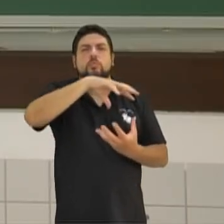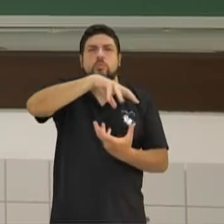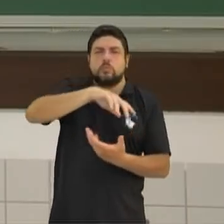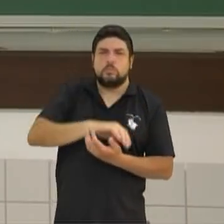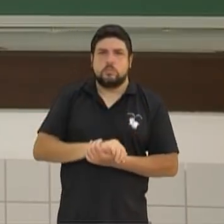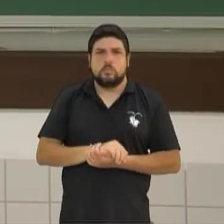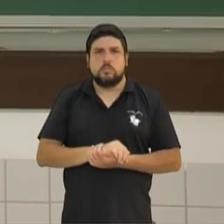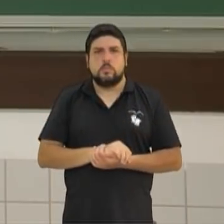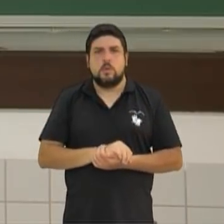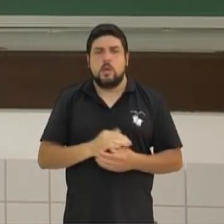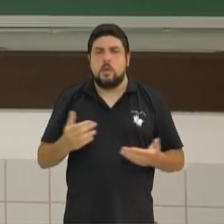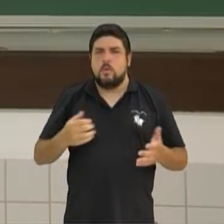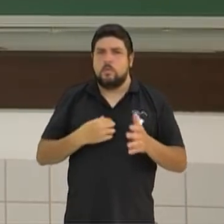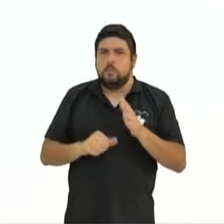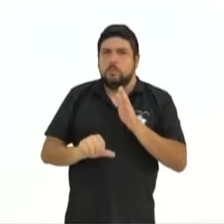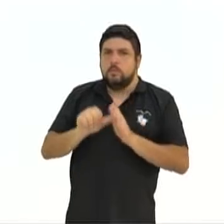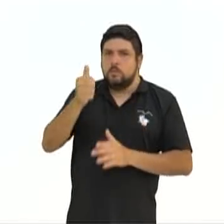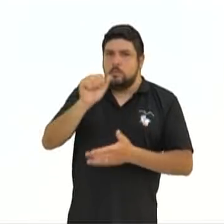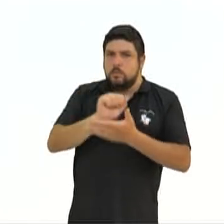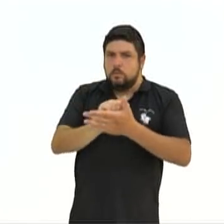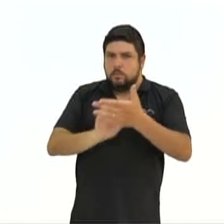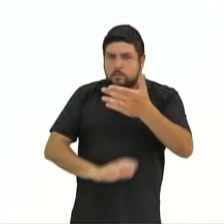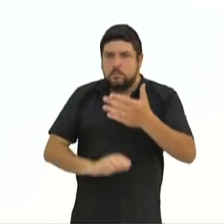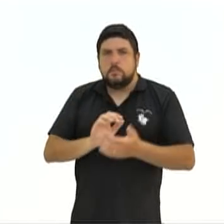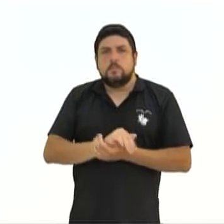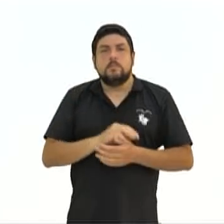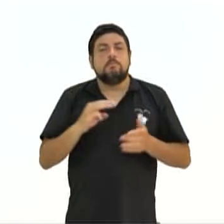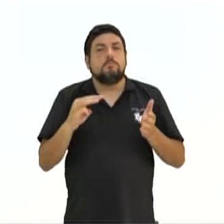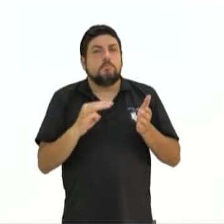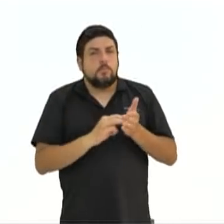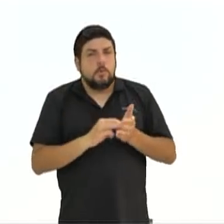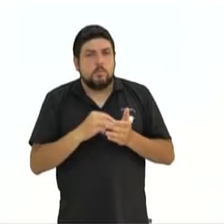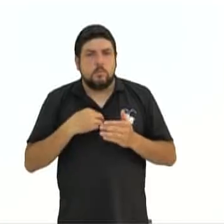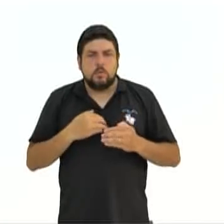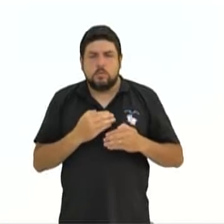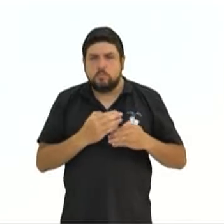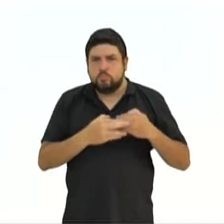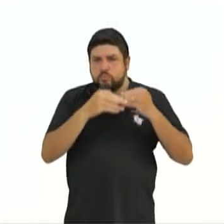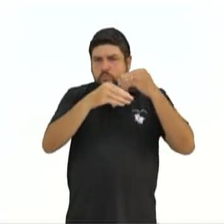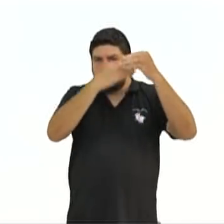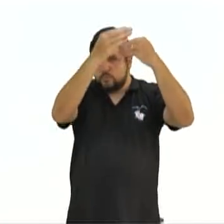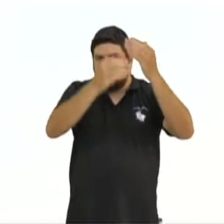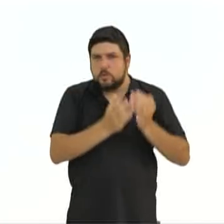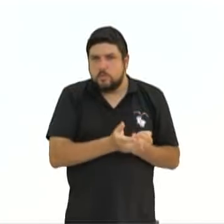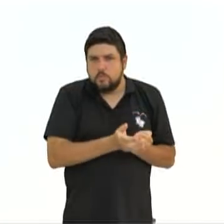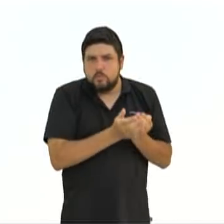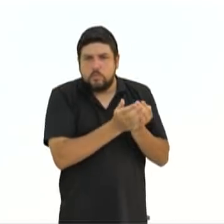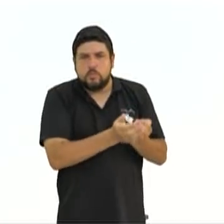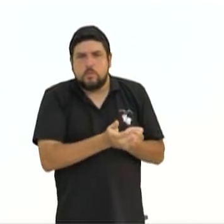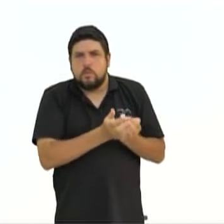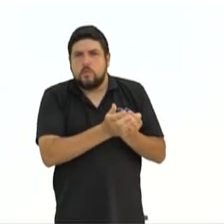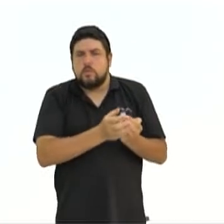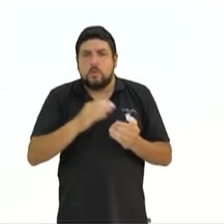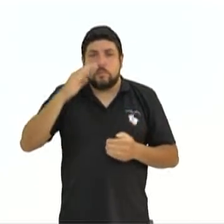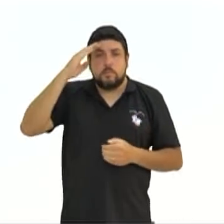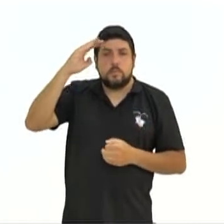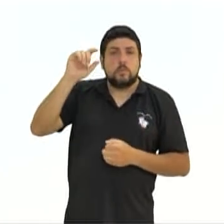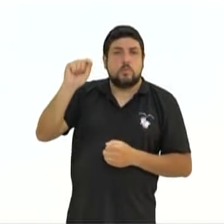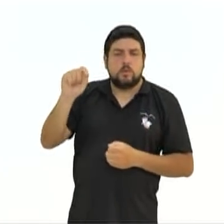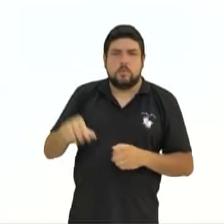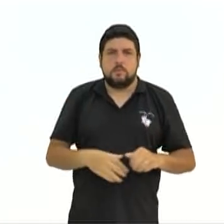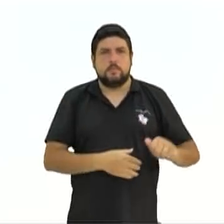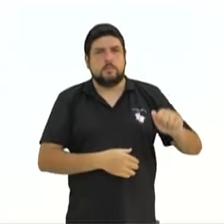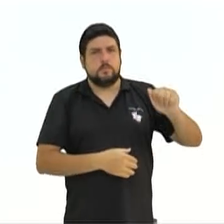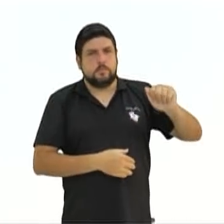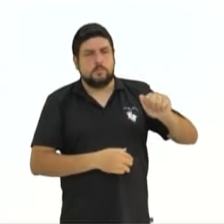nossa primeira atividade da aula. Entre os motivos para o desenvolvimento das grandes navegações portuguesas, podemos destacar: letra